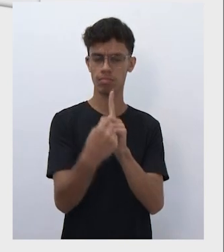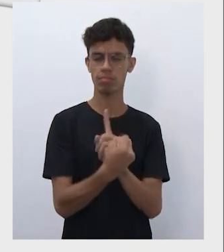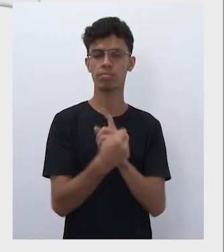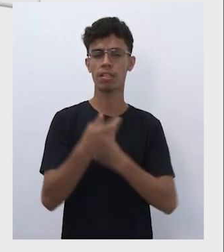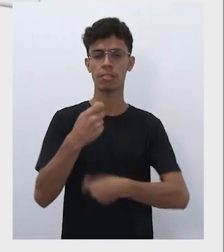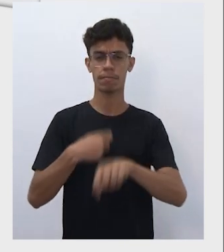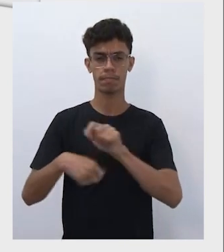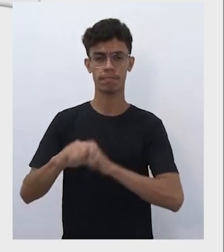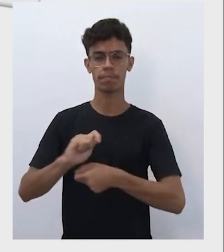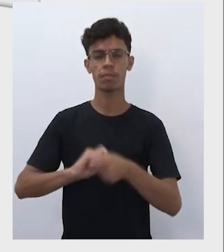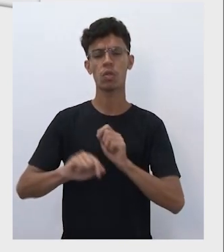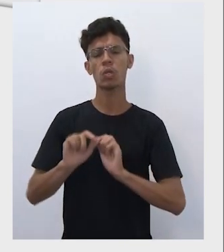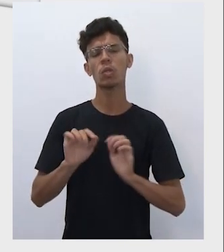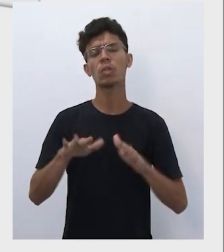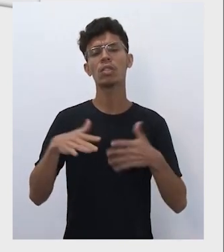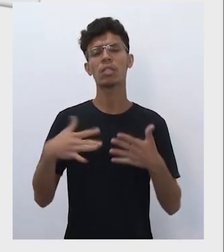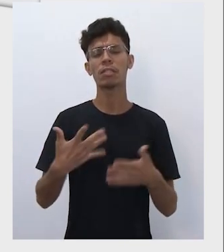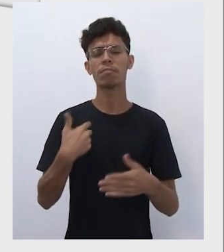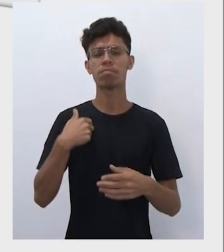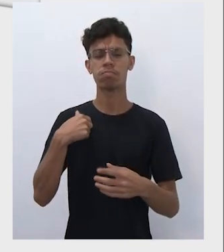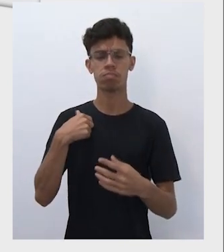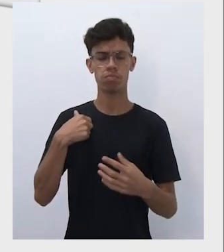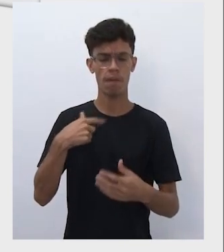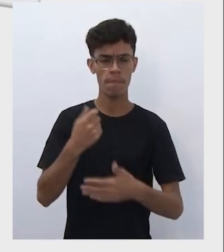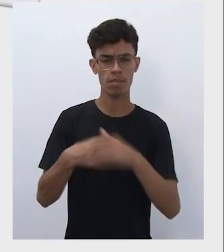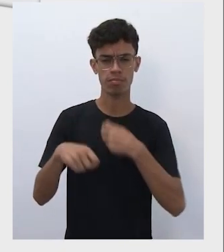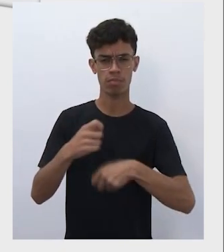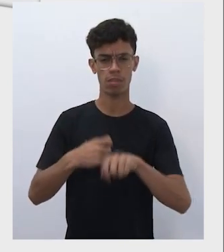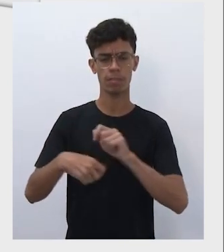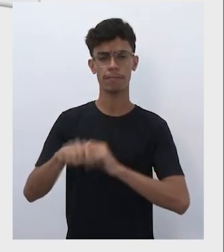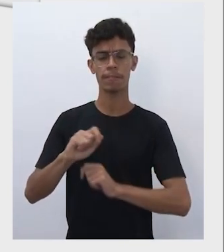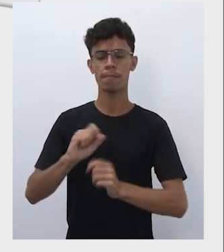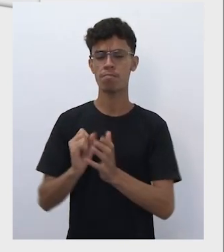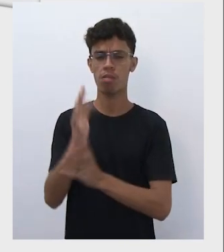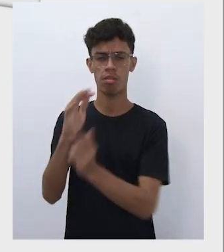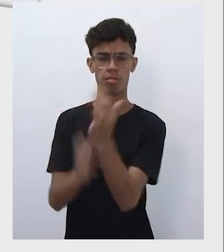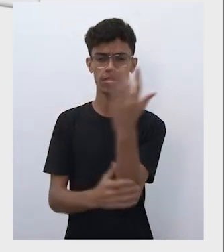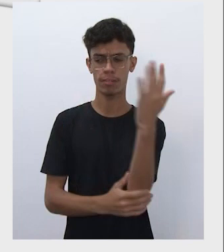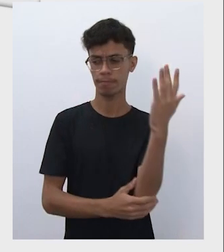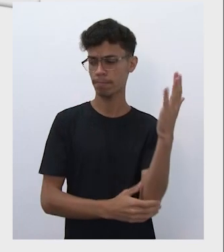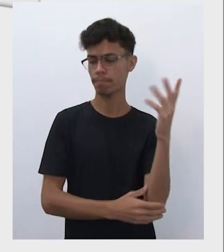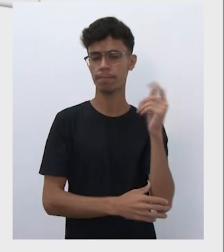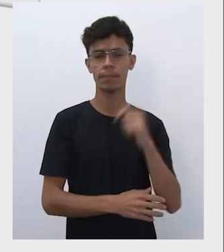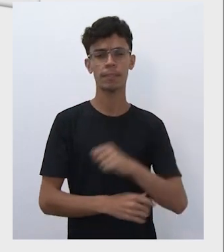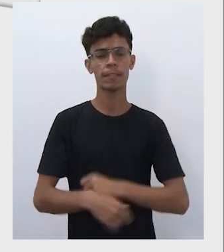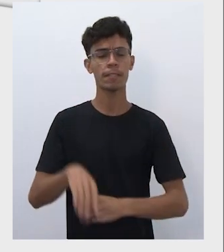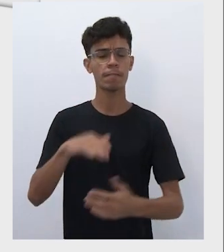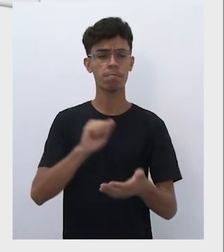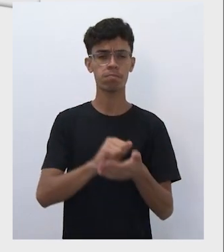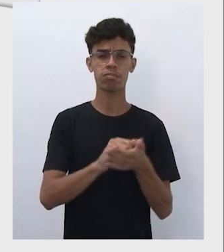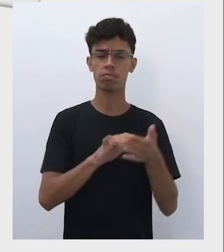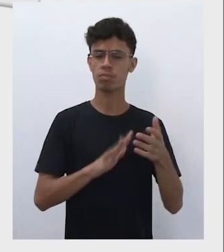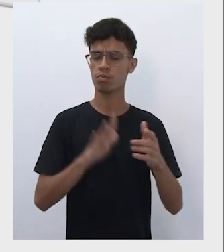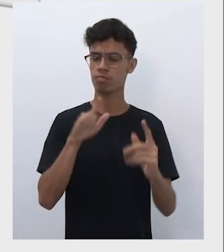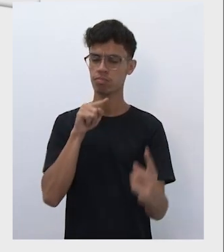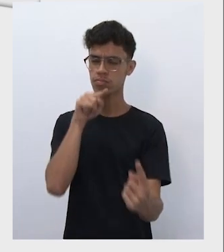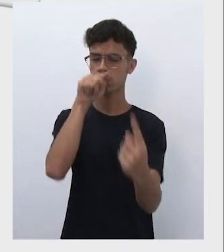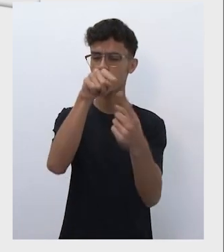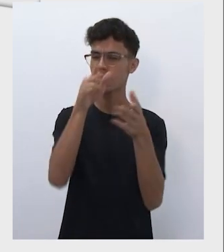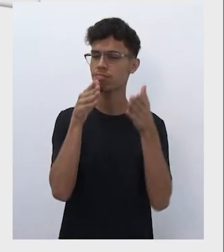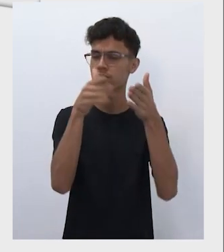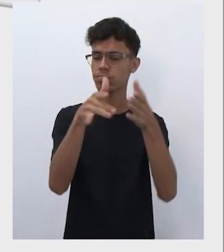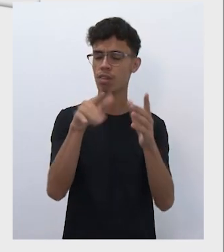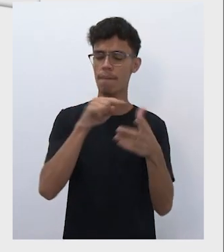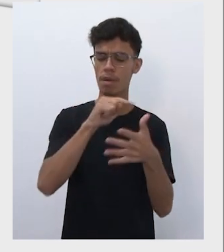econômica. Ou seja, são iniciativas economicamente rentáveis que, por meio da sua atividade principal,